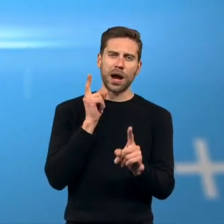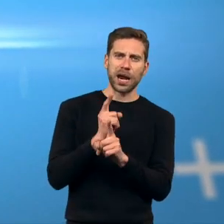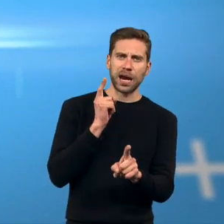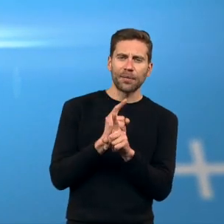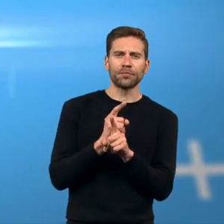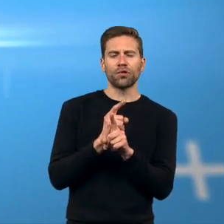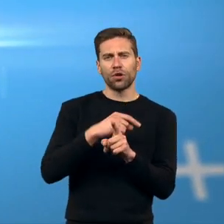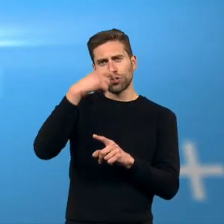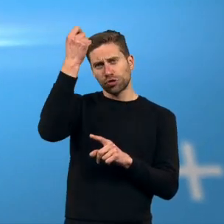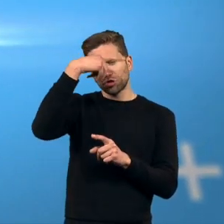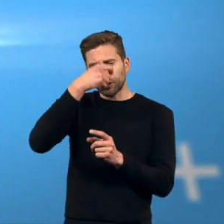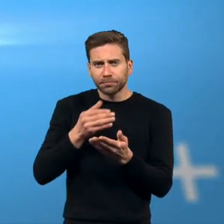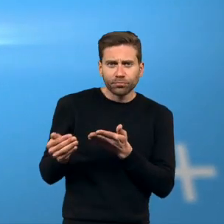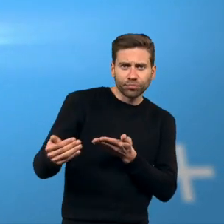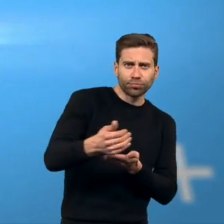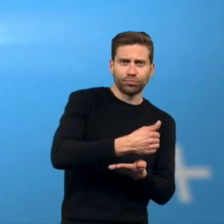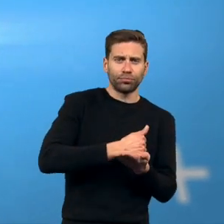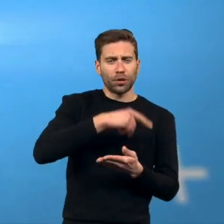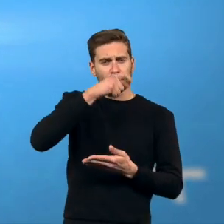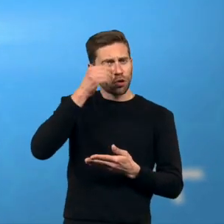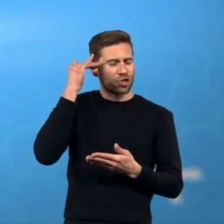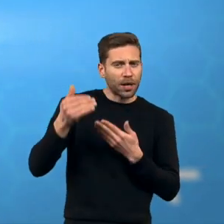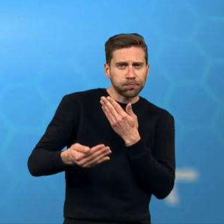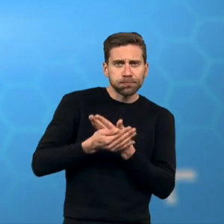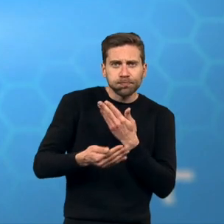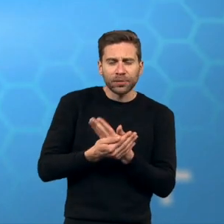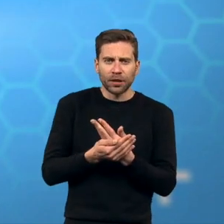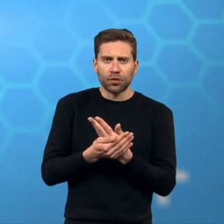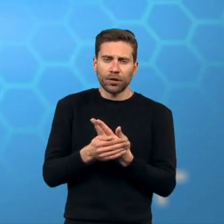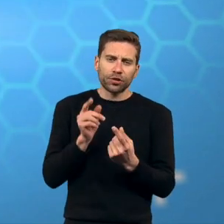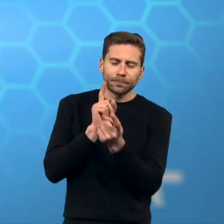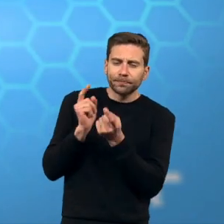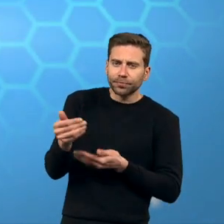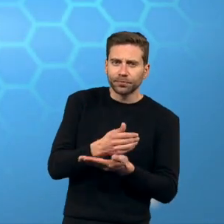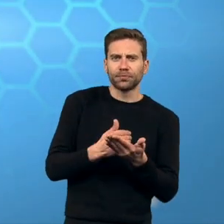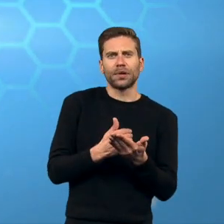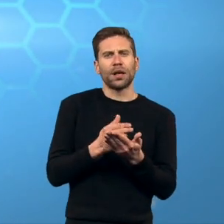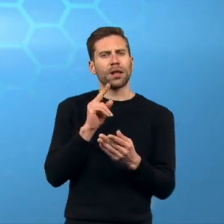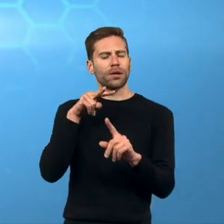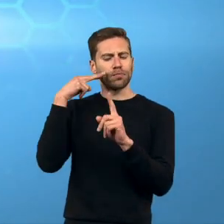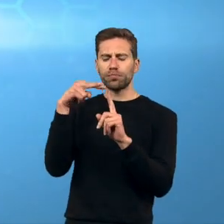partir de histórias e fragmentos de vidas de alguns idosos e propõe várias leituras